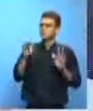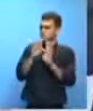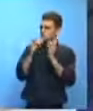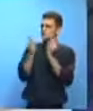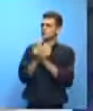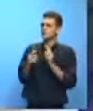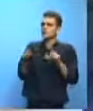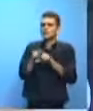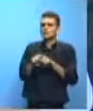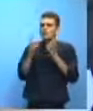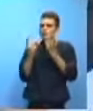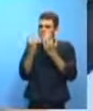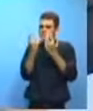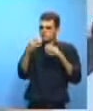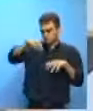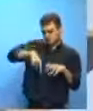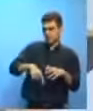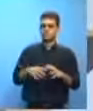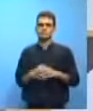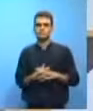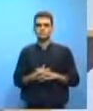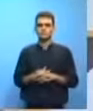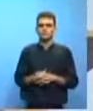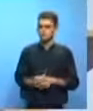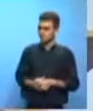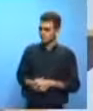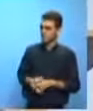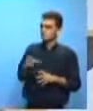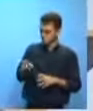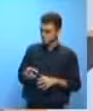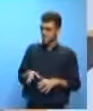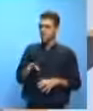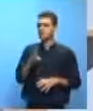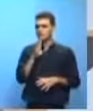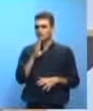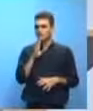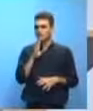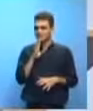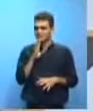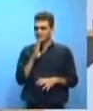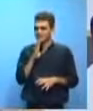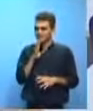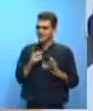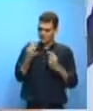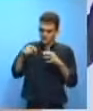inferno. Se o senhor não conhece o inferno, está convidado a fazer uma visita lá em casa.